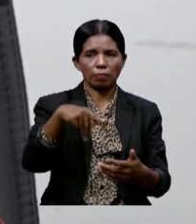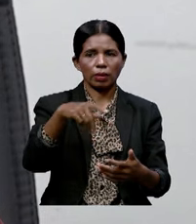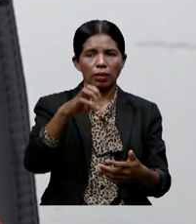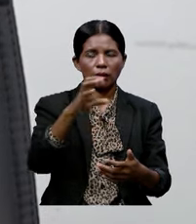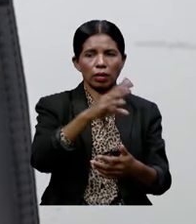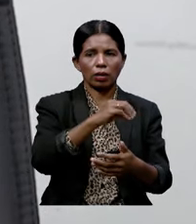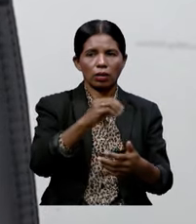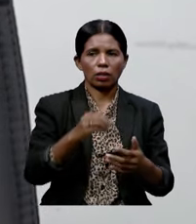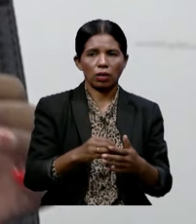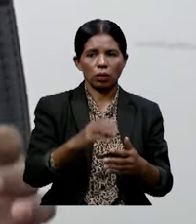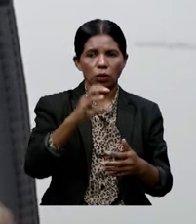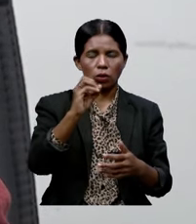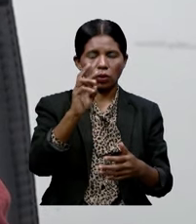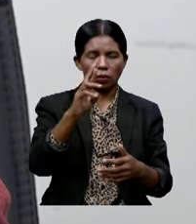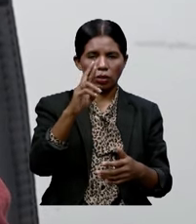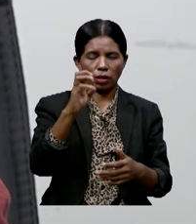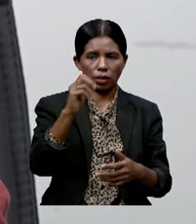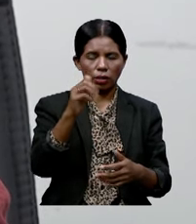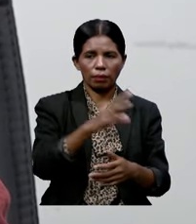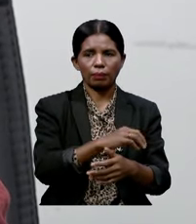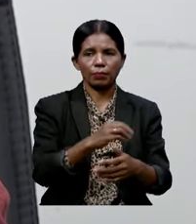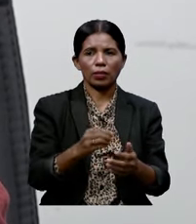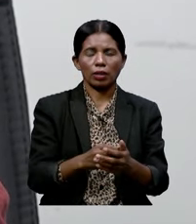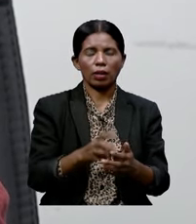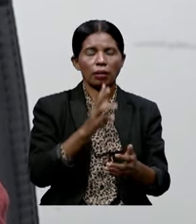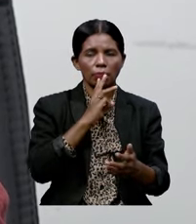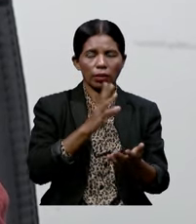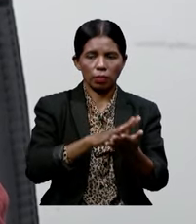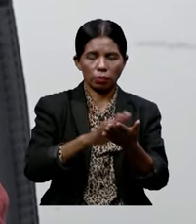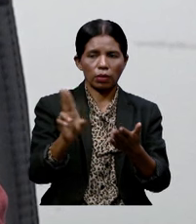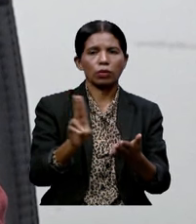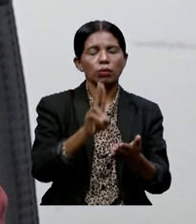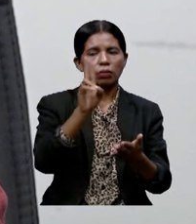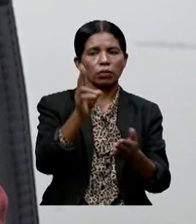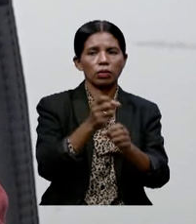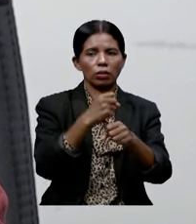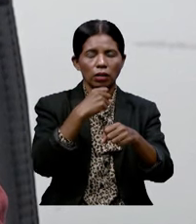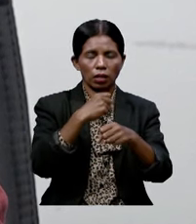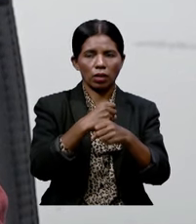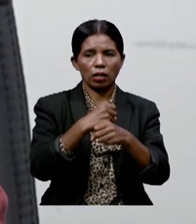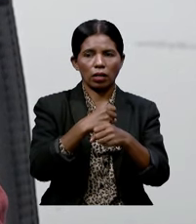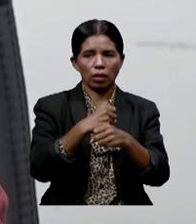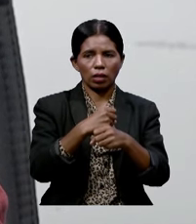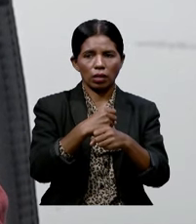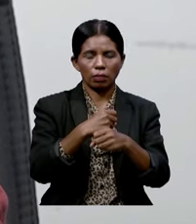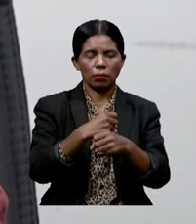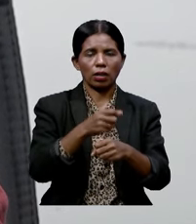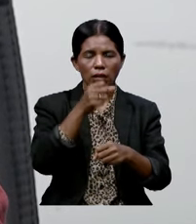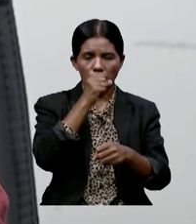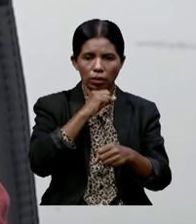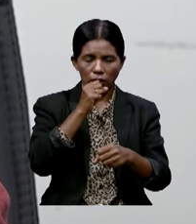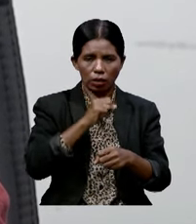no corante o pewarna. Em termos bemos, nebe usa rodihalo produção ba ice cream